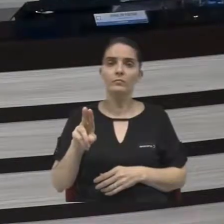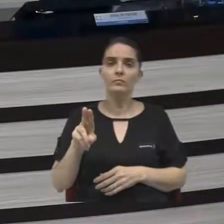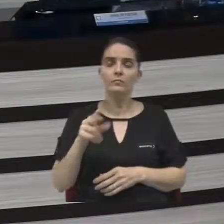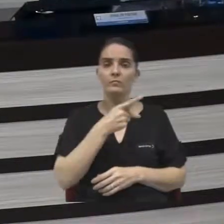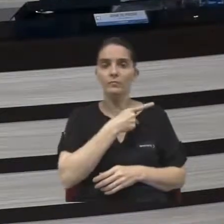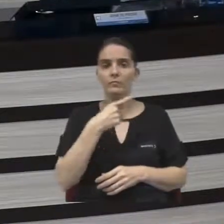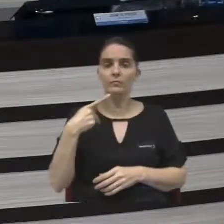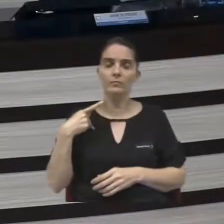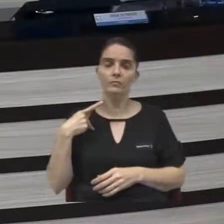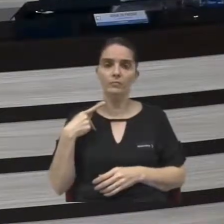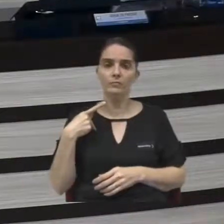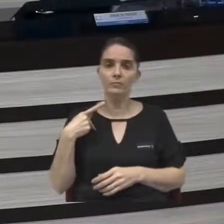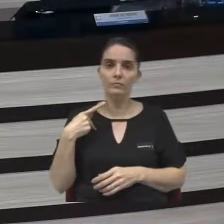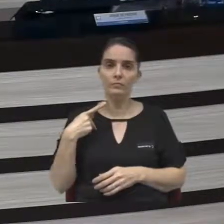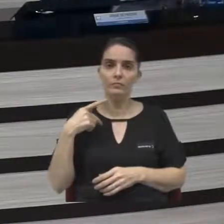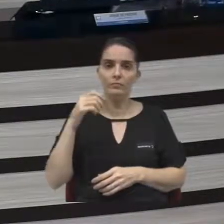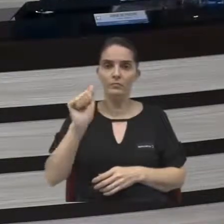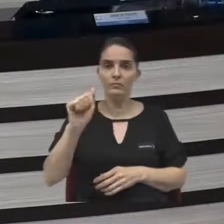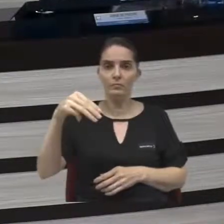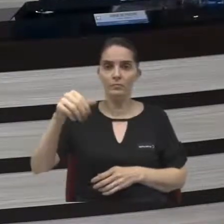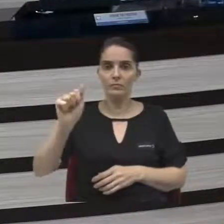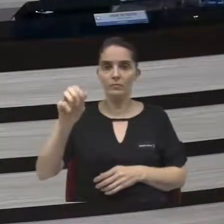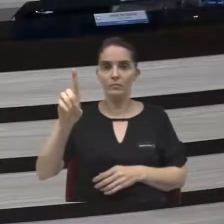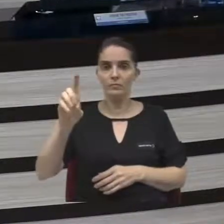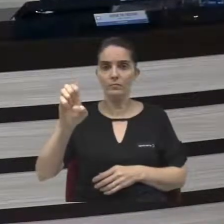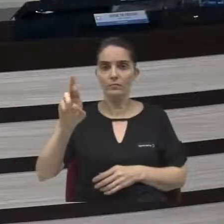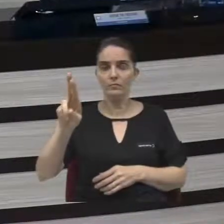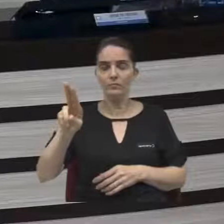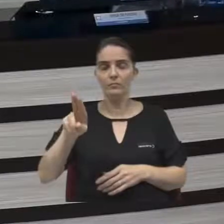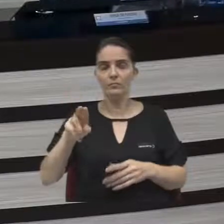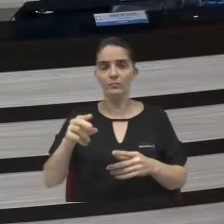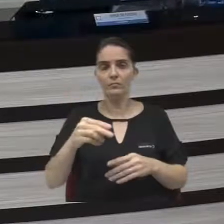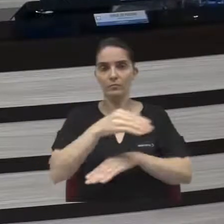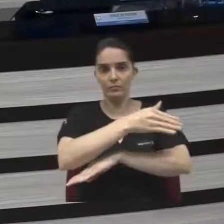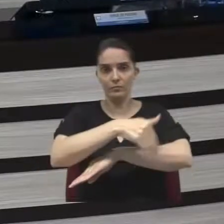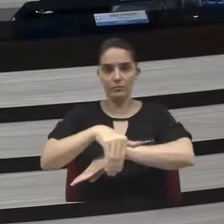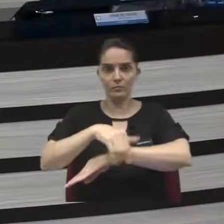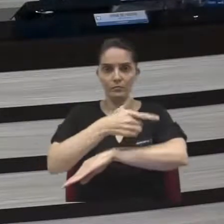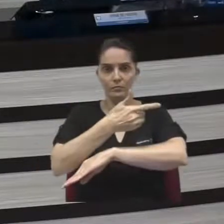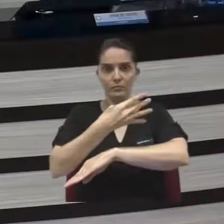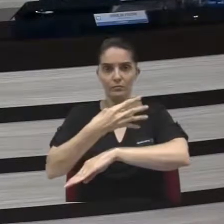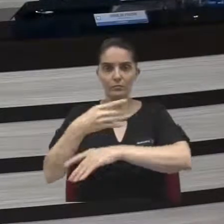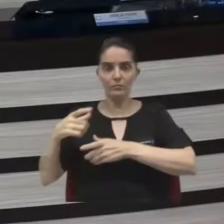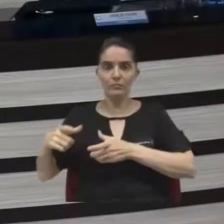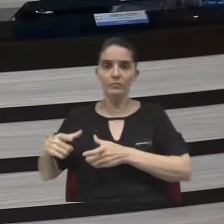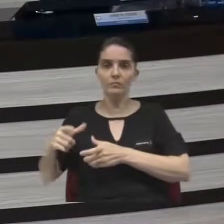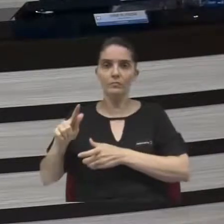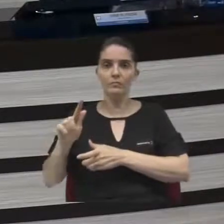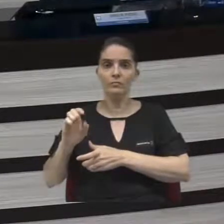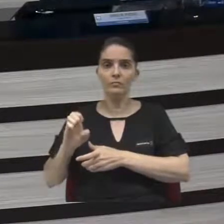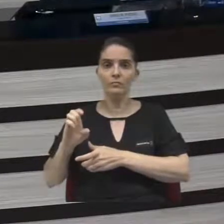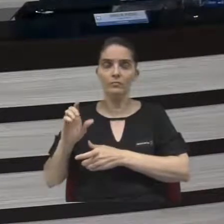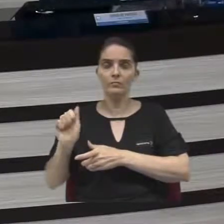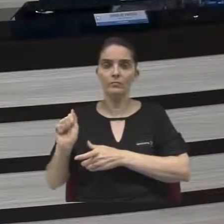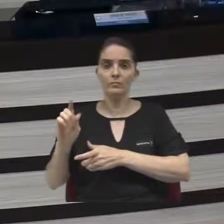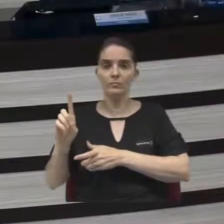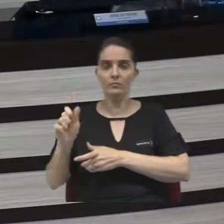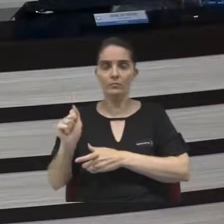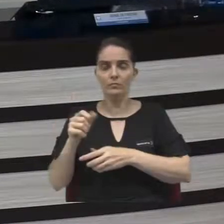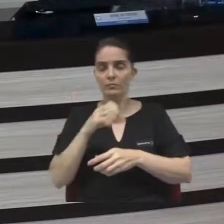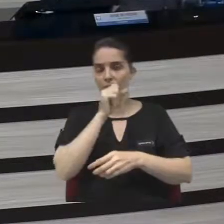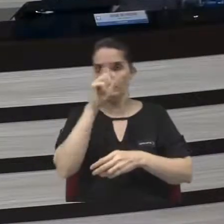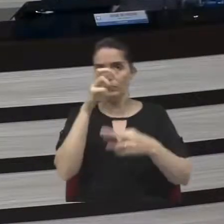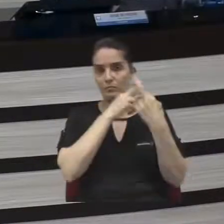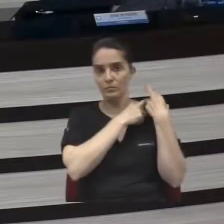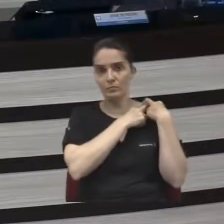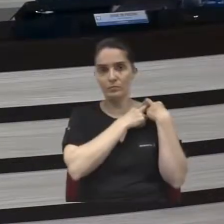pastor Amadeu José Ribeiro na rua projetada 24, no bairro de Geada, no município de Limeira.